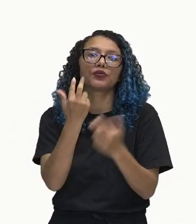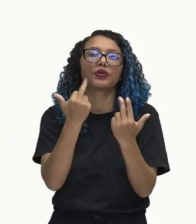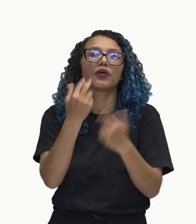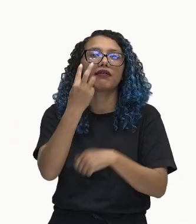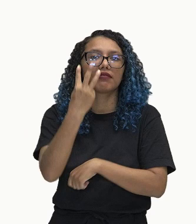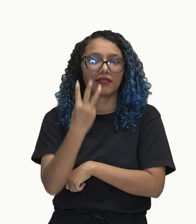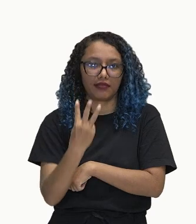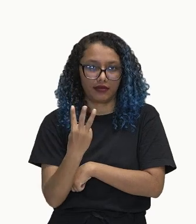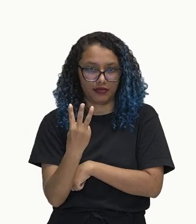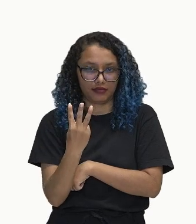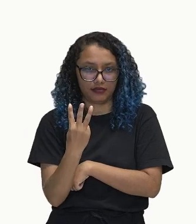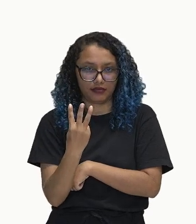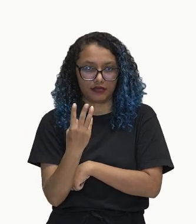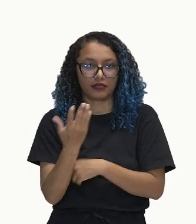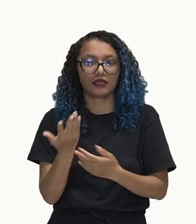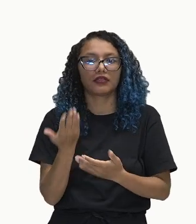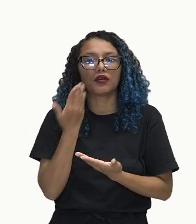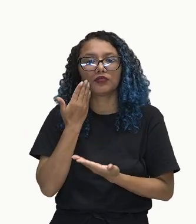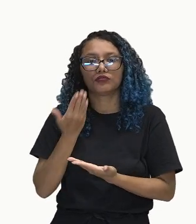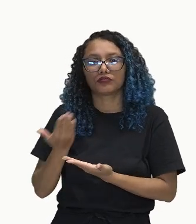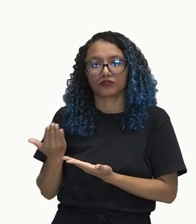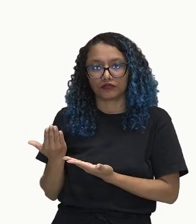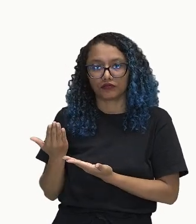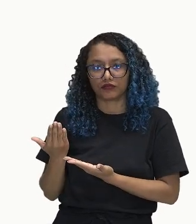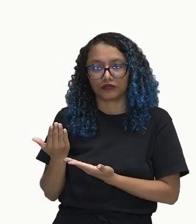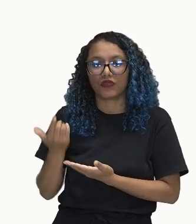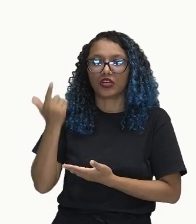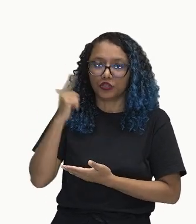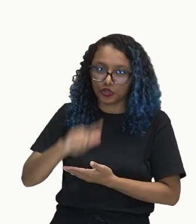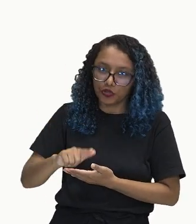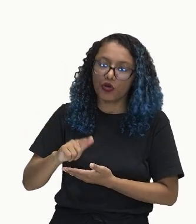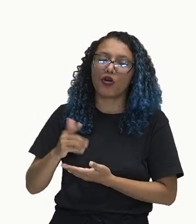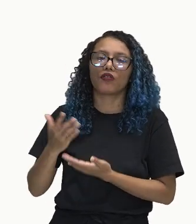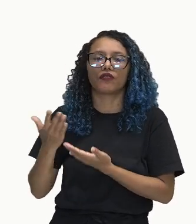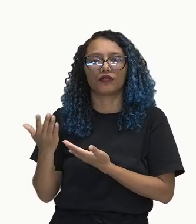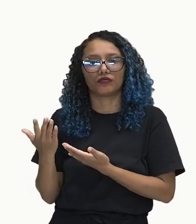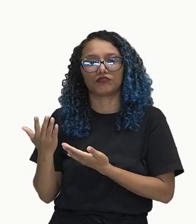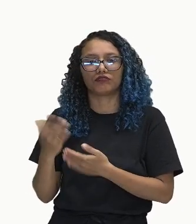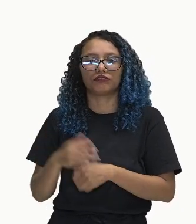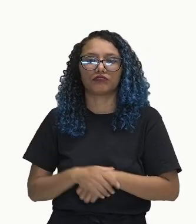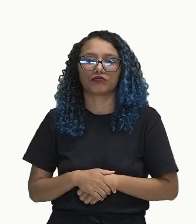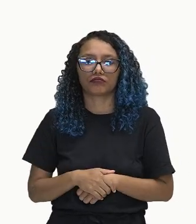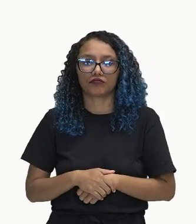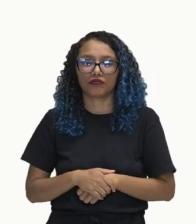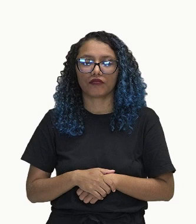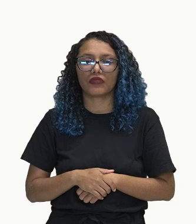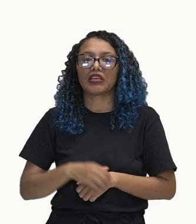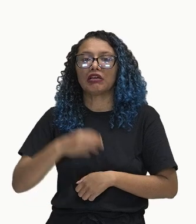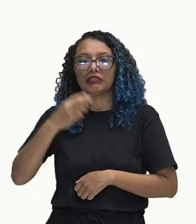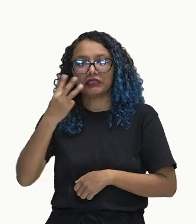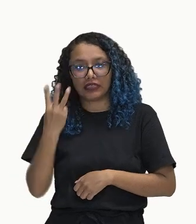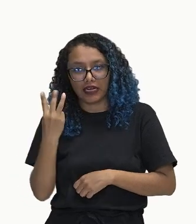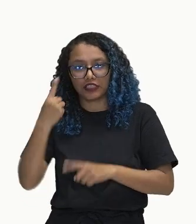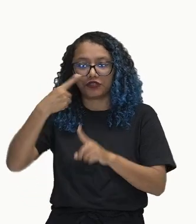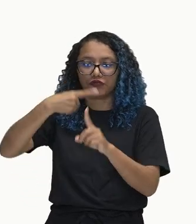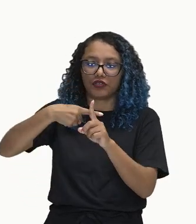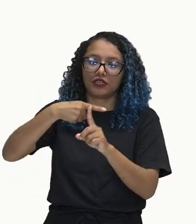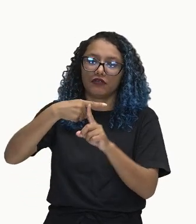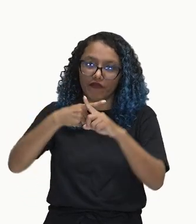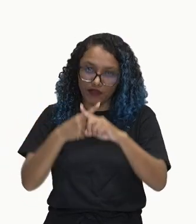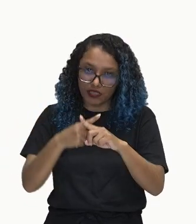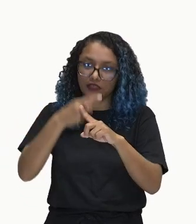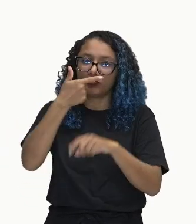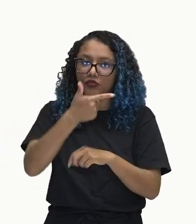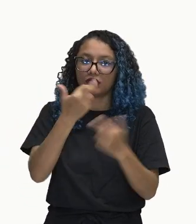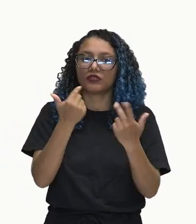3. Desse resultado, você vai fazer a mesma coisa. Então, aqui eu vou pegar 3 vezes 2,